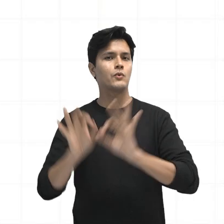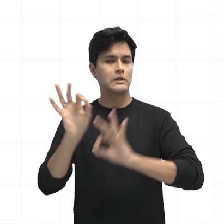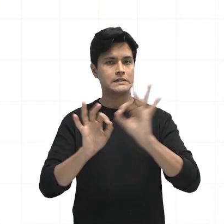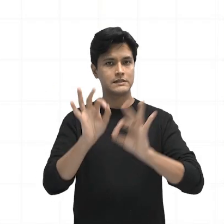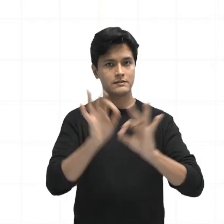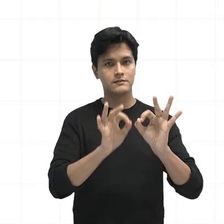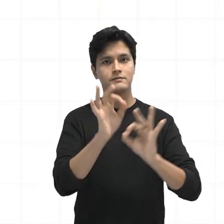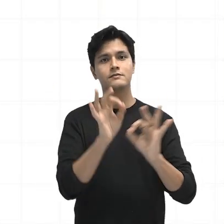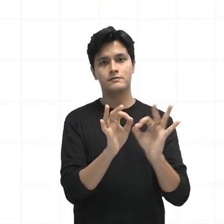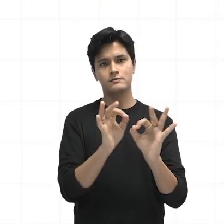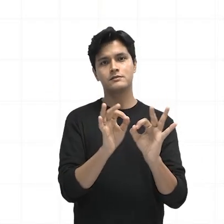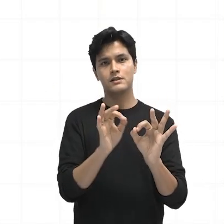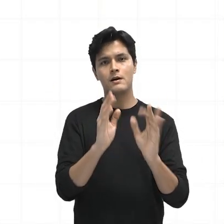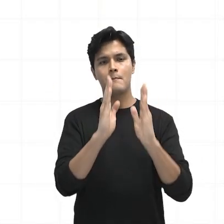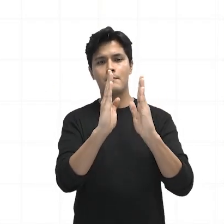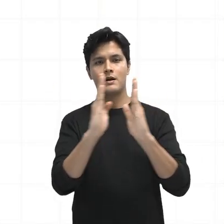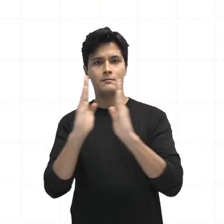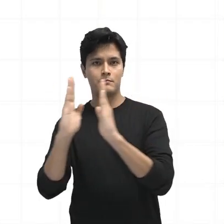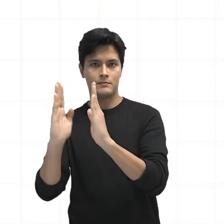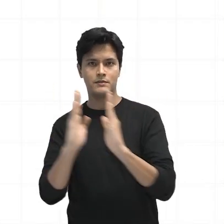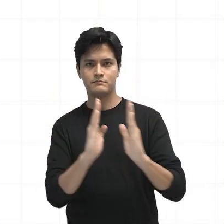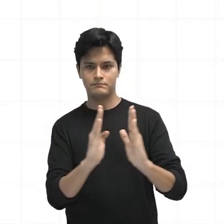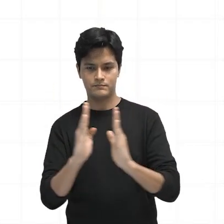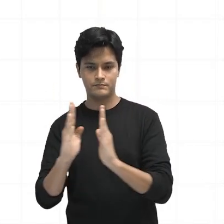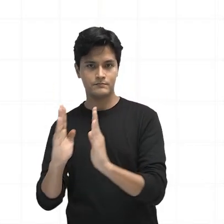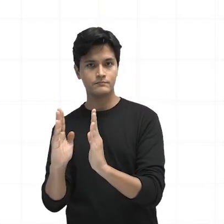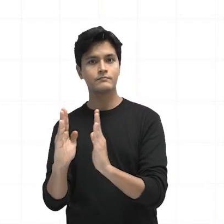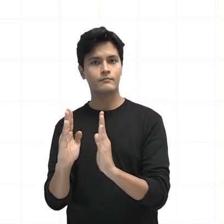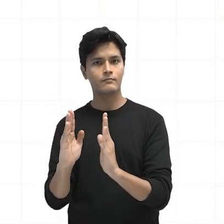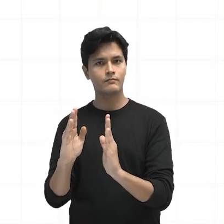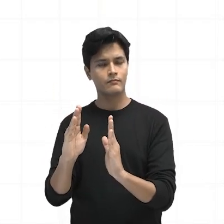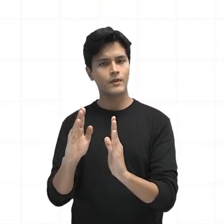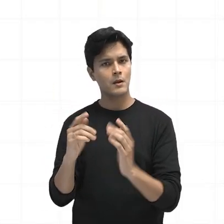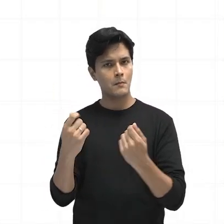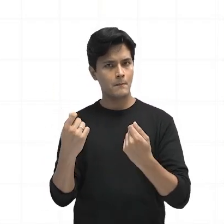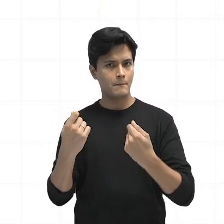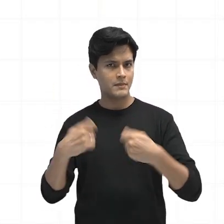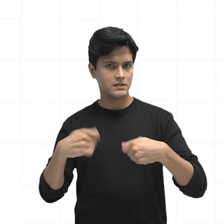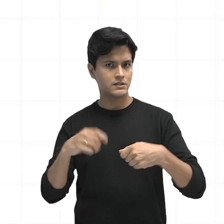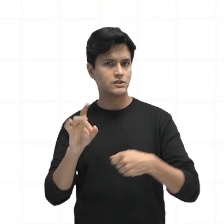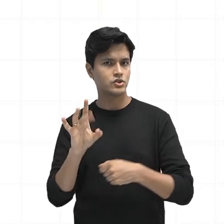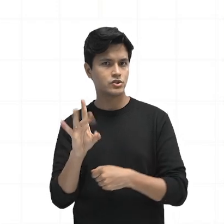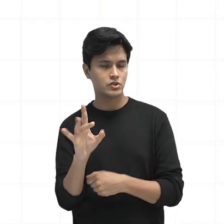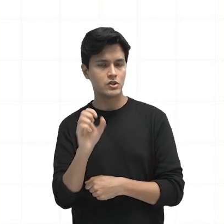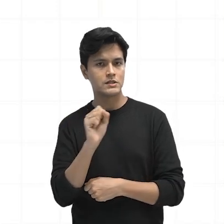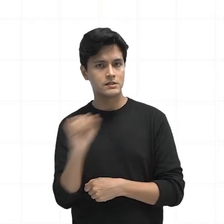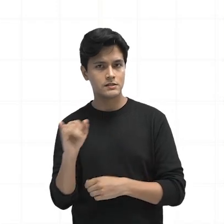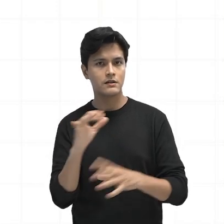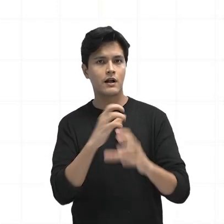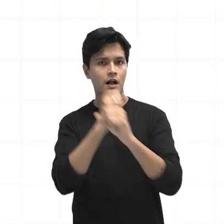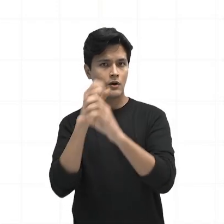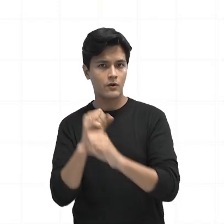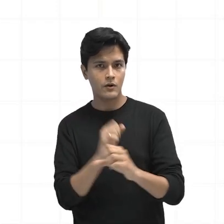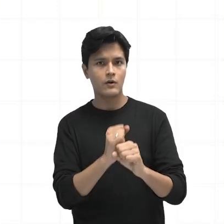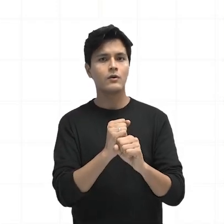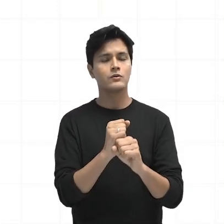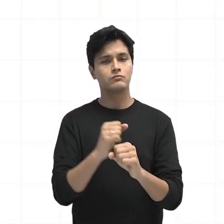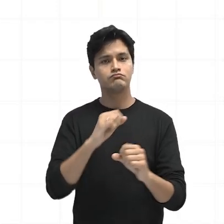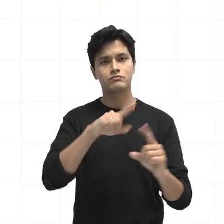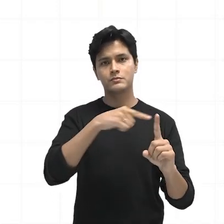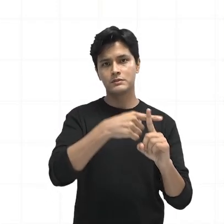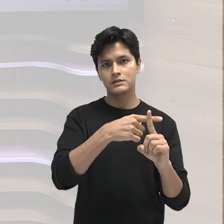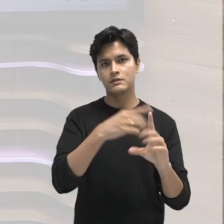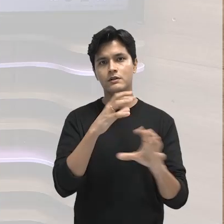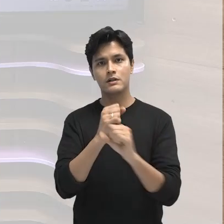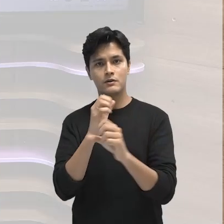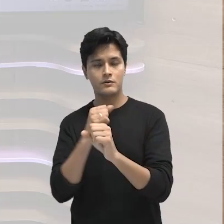casas decimais, tá bom? Ela é obrigatória somente quando você realizar operações de adição